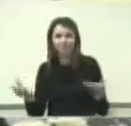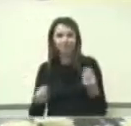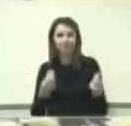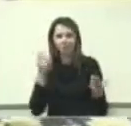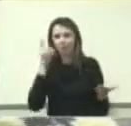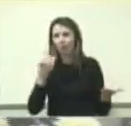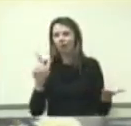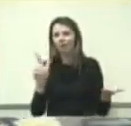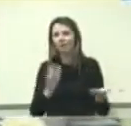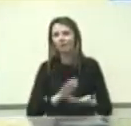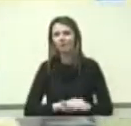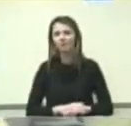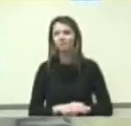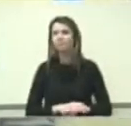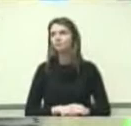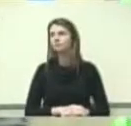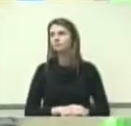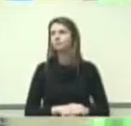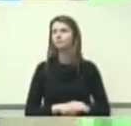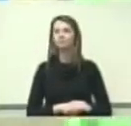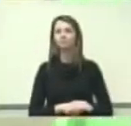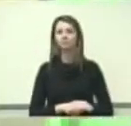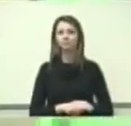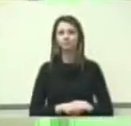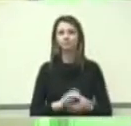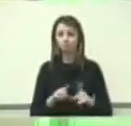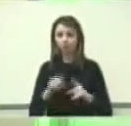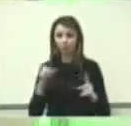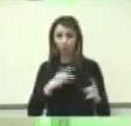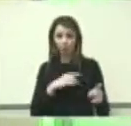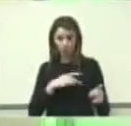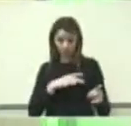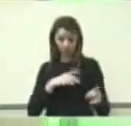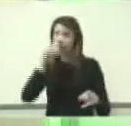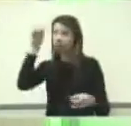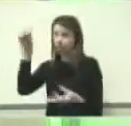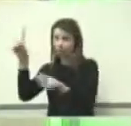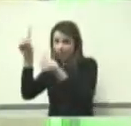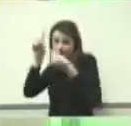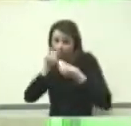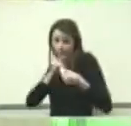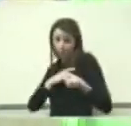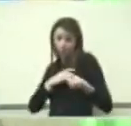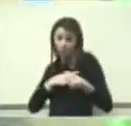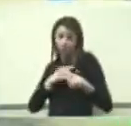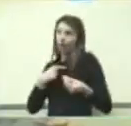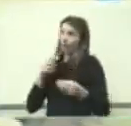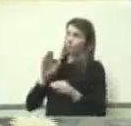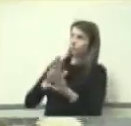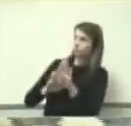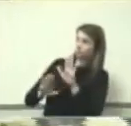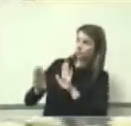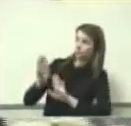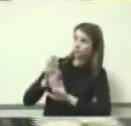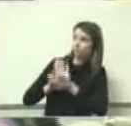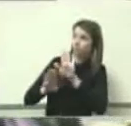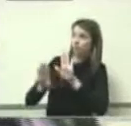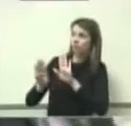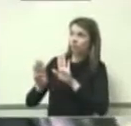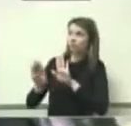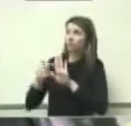embora o medo seja algo dado por Deus para que algum momento seja de defesa no limite em que nós possamos